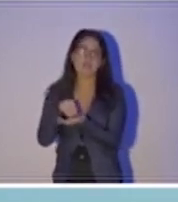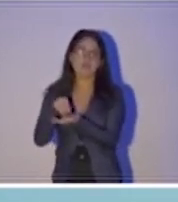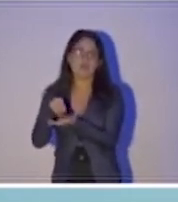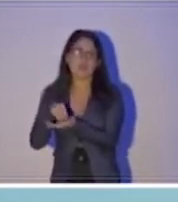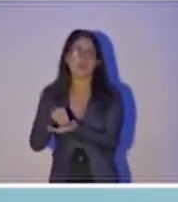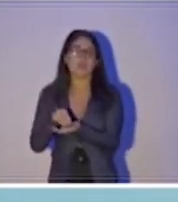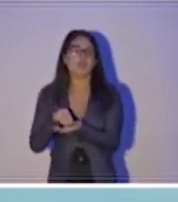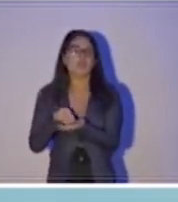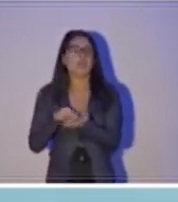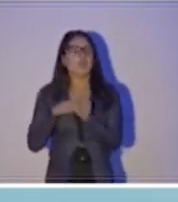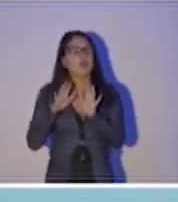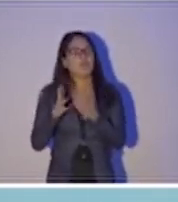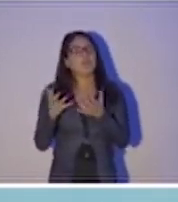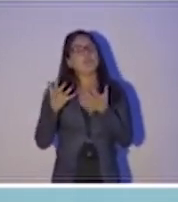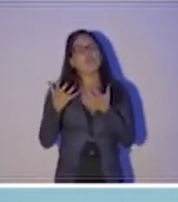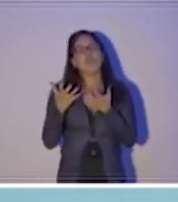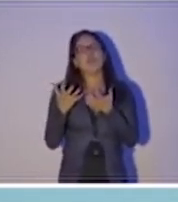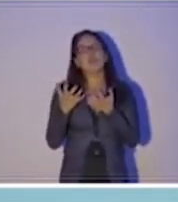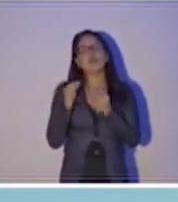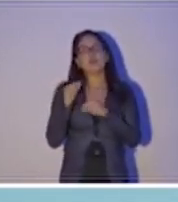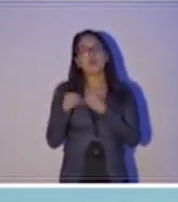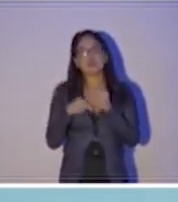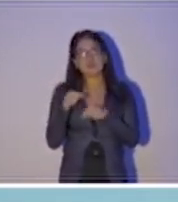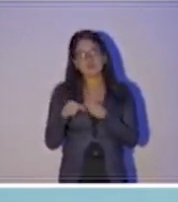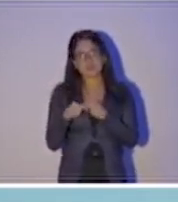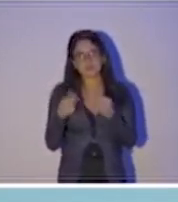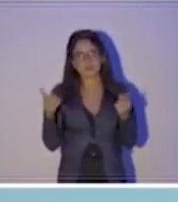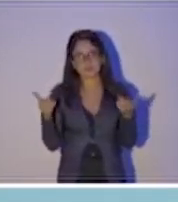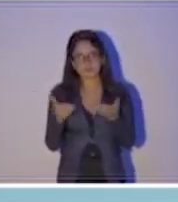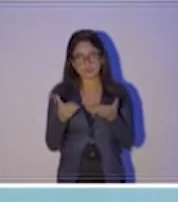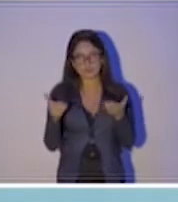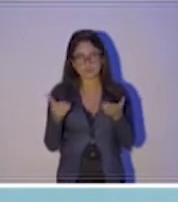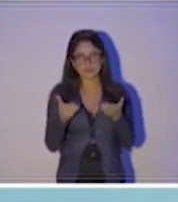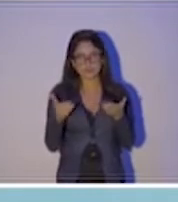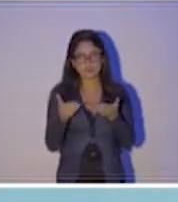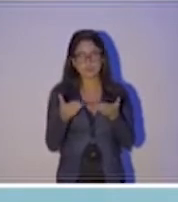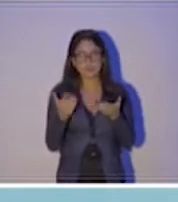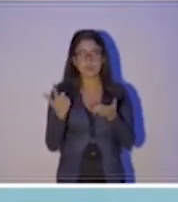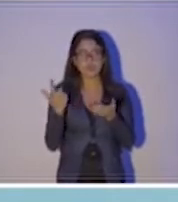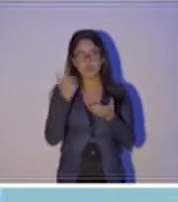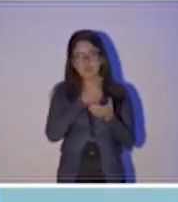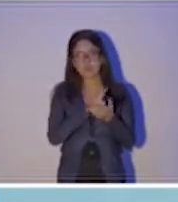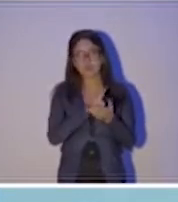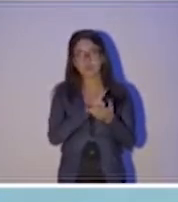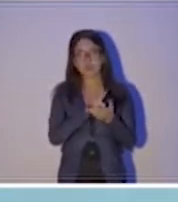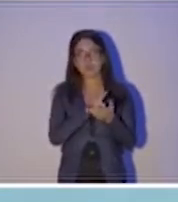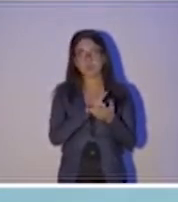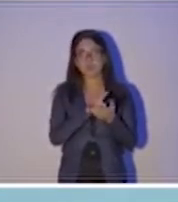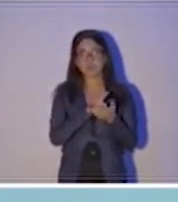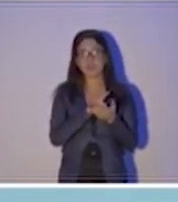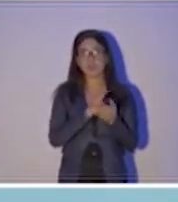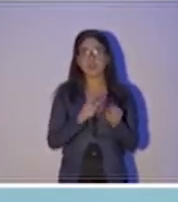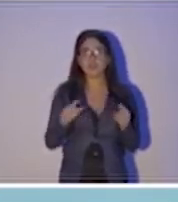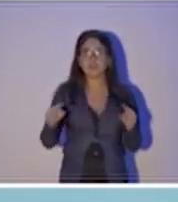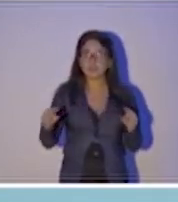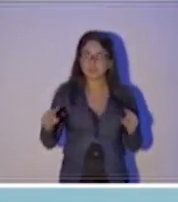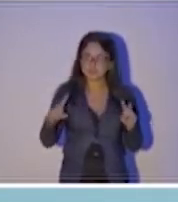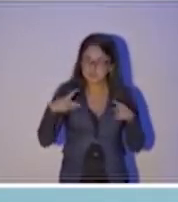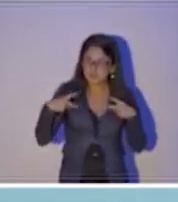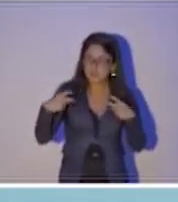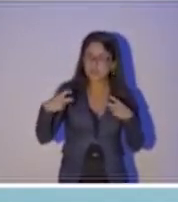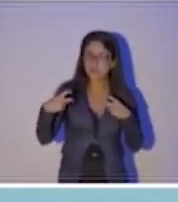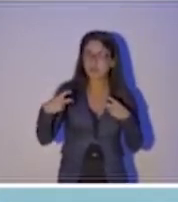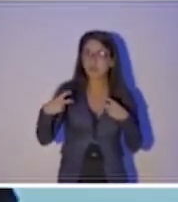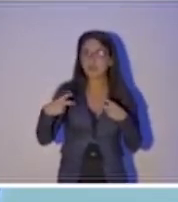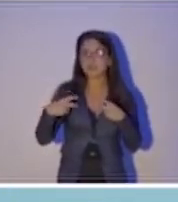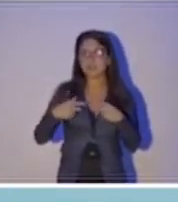mas eu queria que hoje a gente se reencontrasse com o nosso pacto para garantir